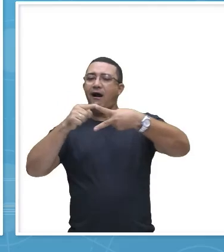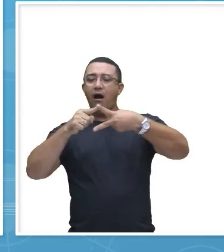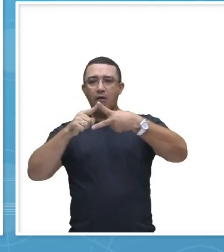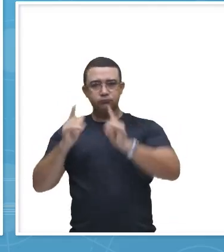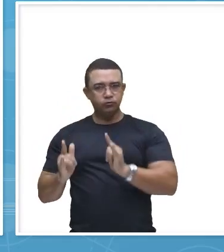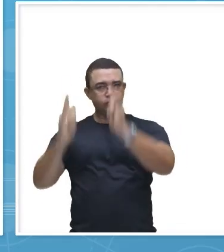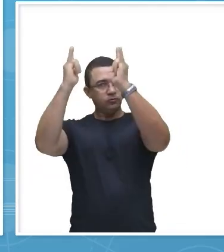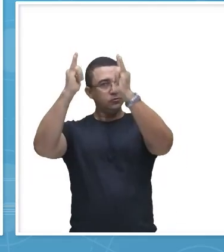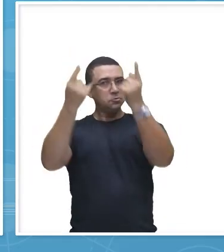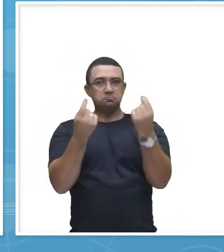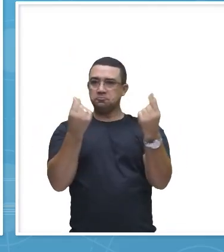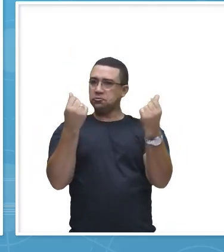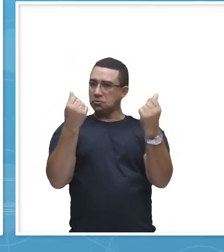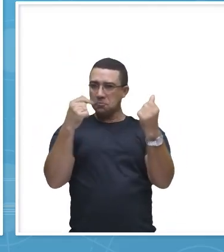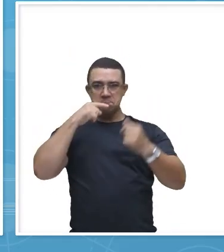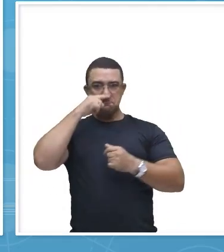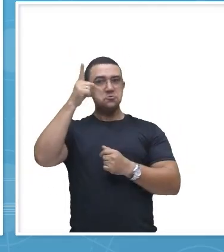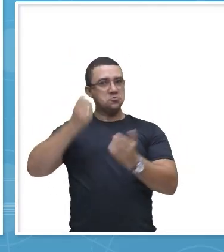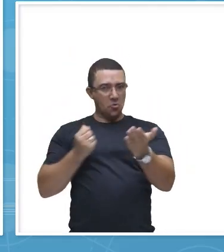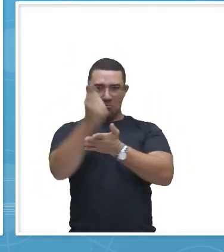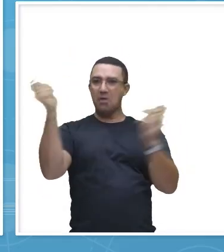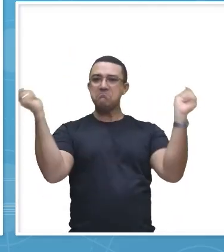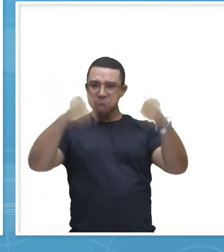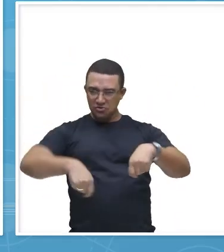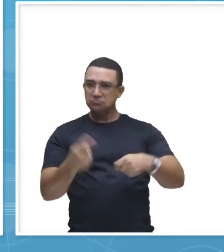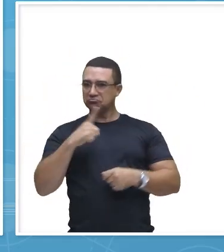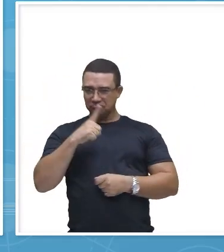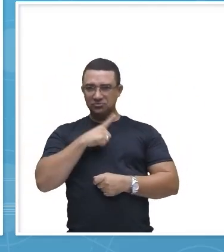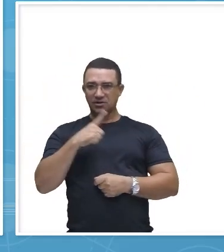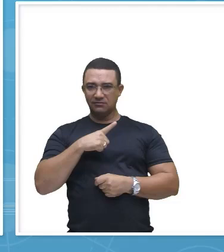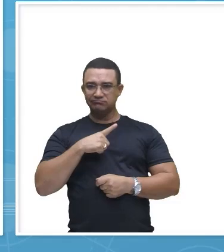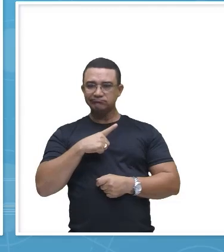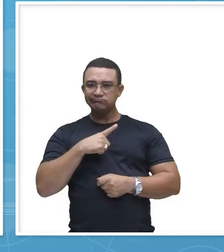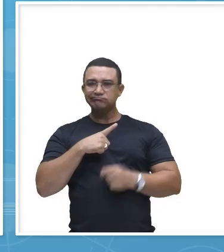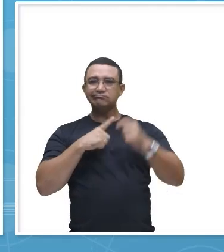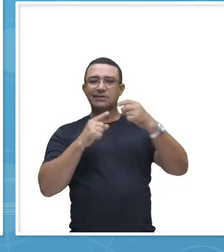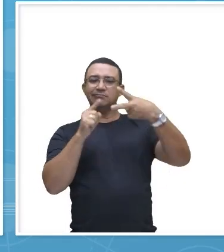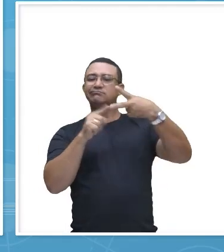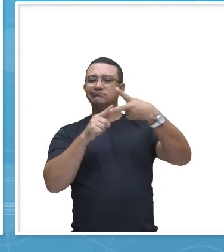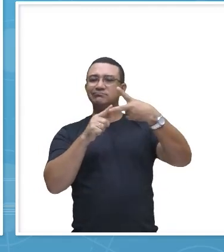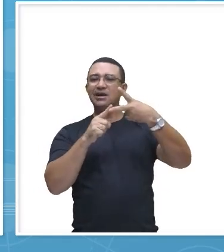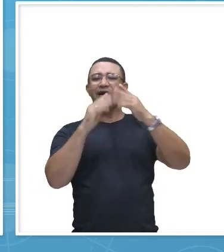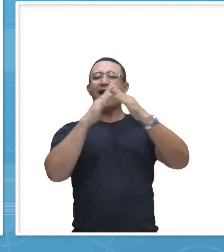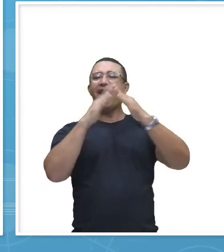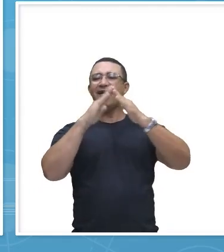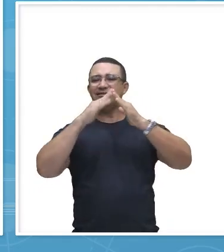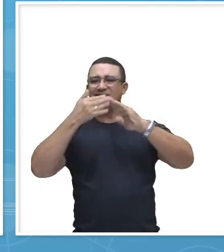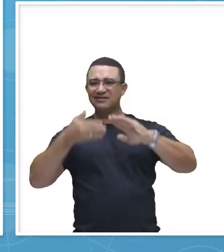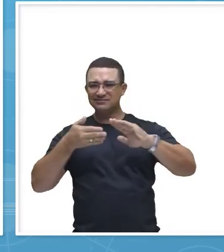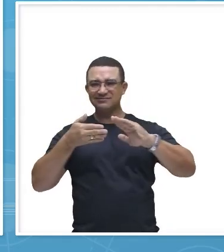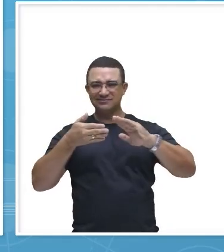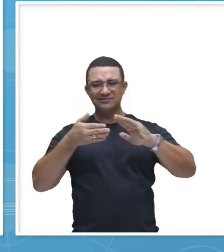têm condições de comprar esse espaço, né? Infelizmente, não têm condições de comprar esse